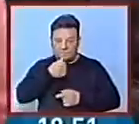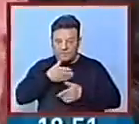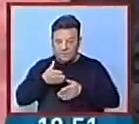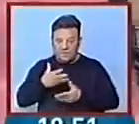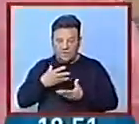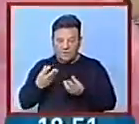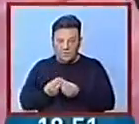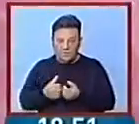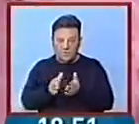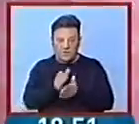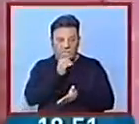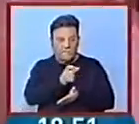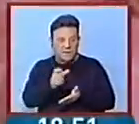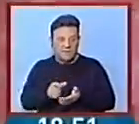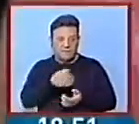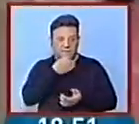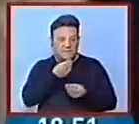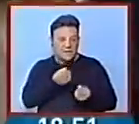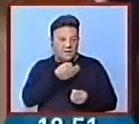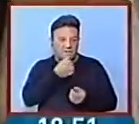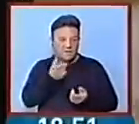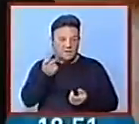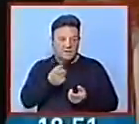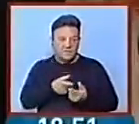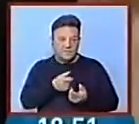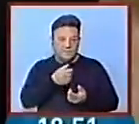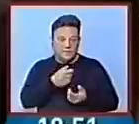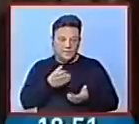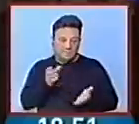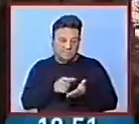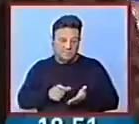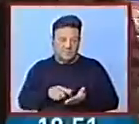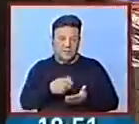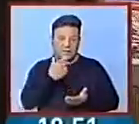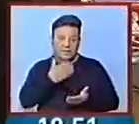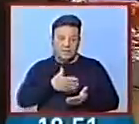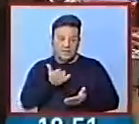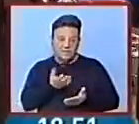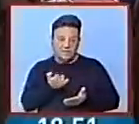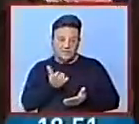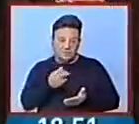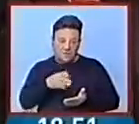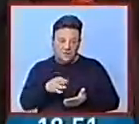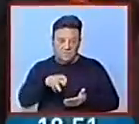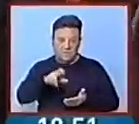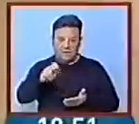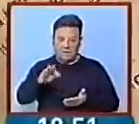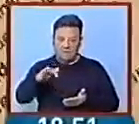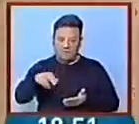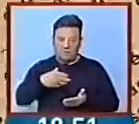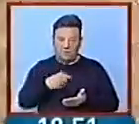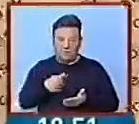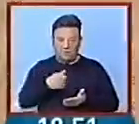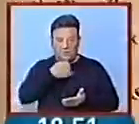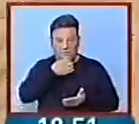a reunir todas as palavras, expressões e acentos que compõem o dicionário marafado dos falares algarvios. O livro, para